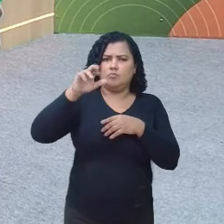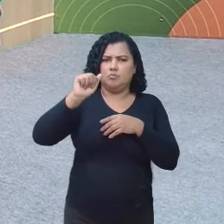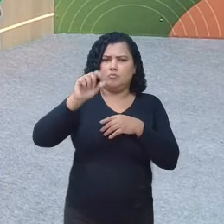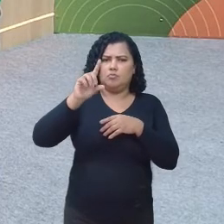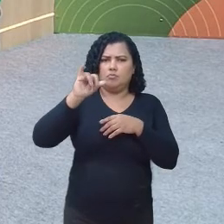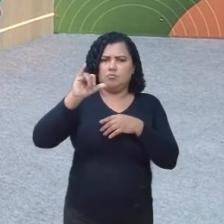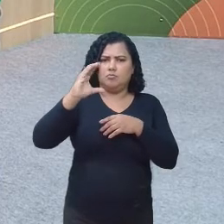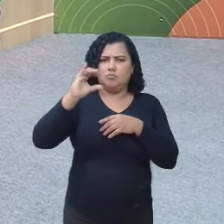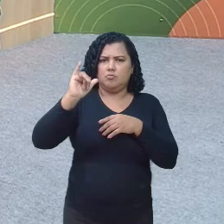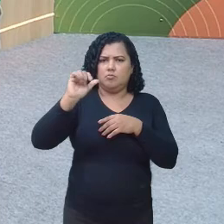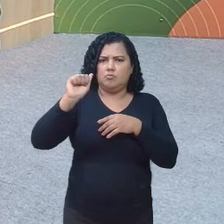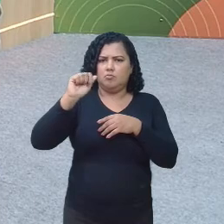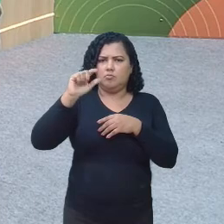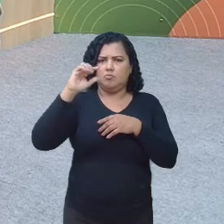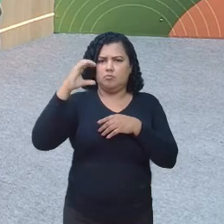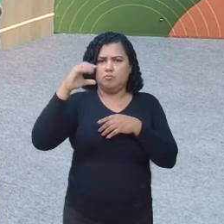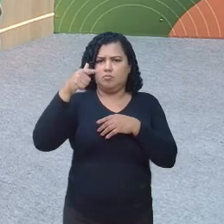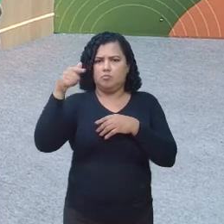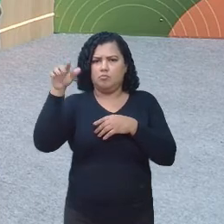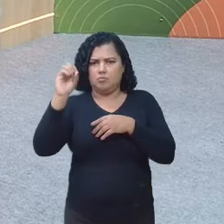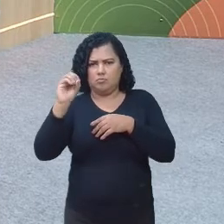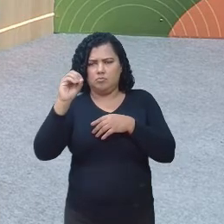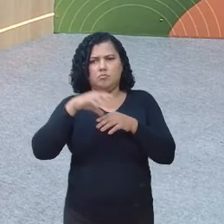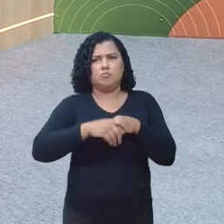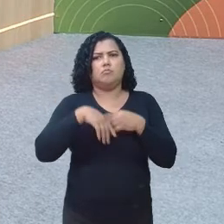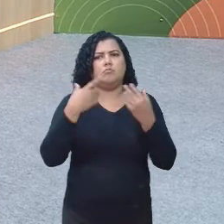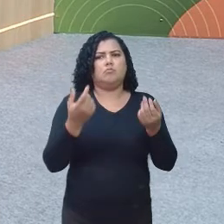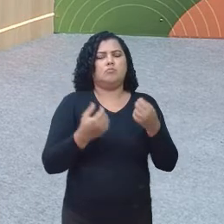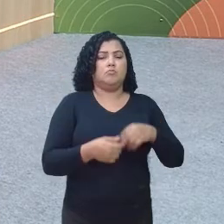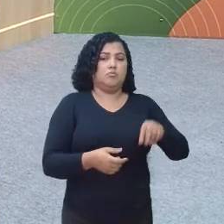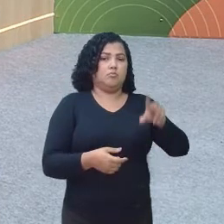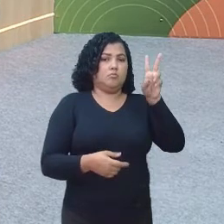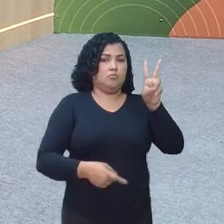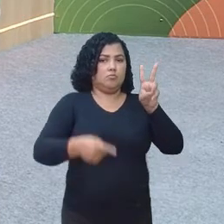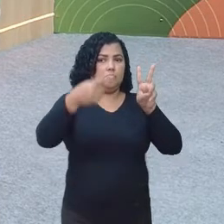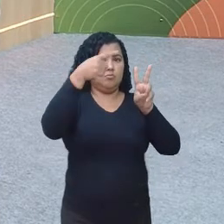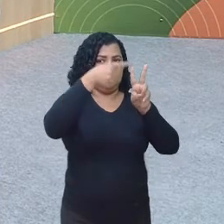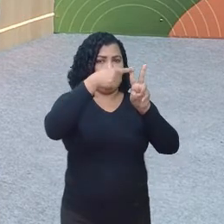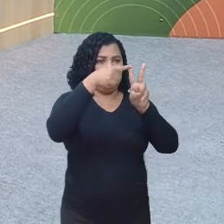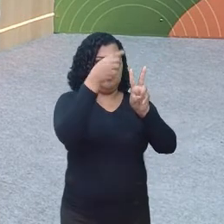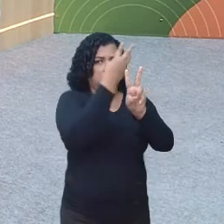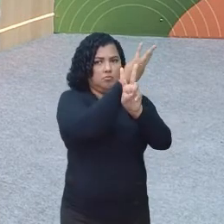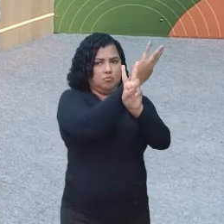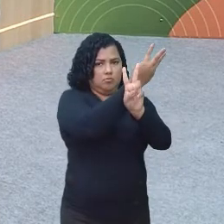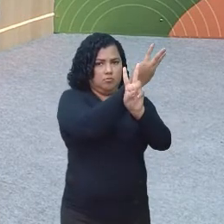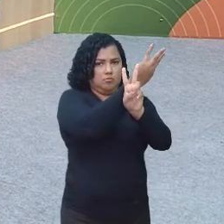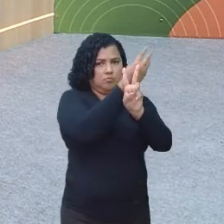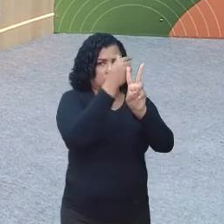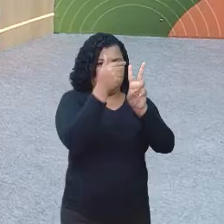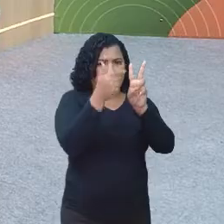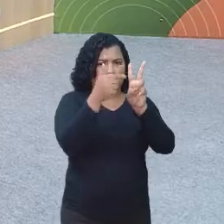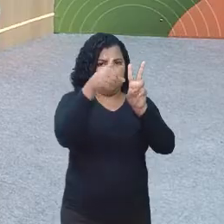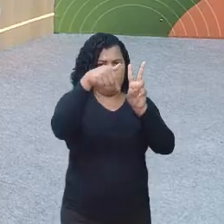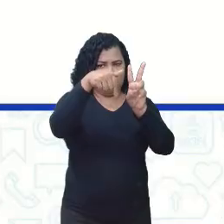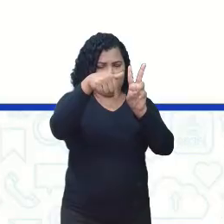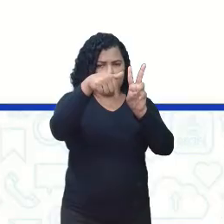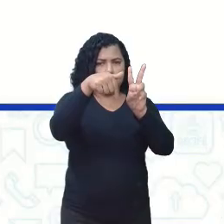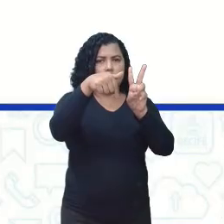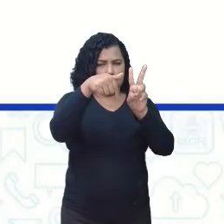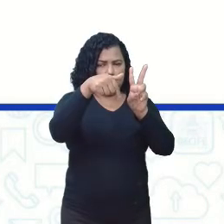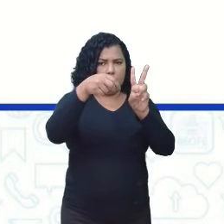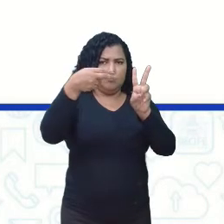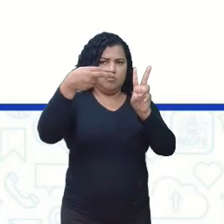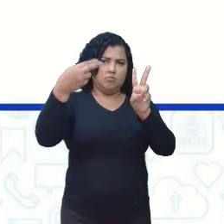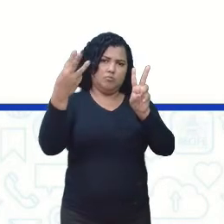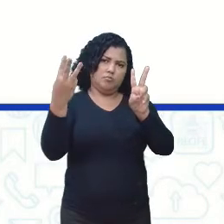Eu tenho 3, que é a base da potenciação, aqui no caso é a potência, eu tenho 27, que está ali,